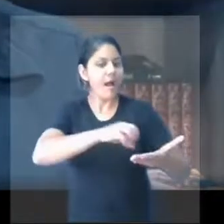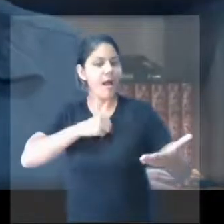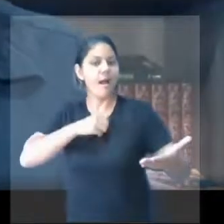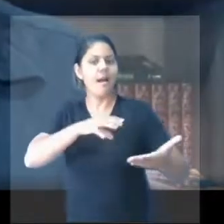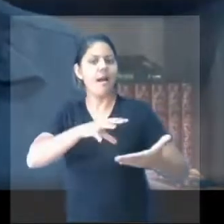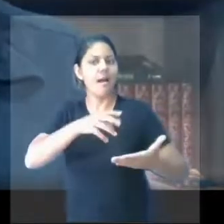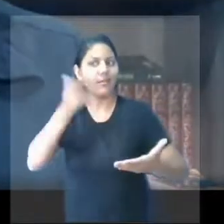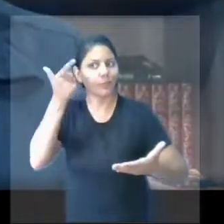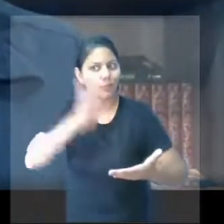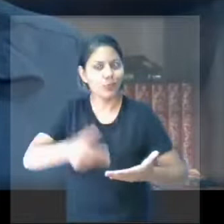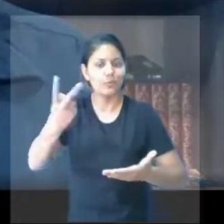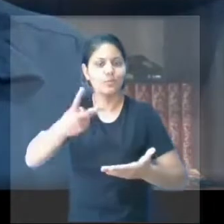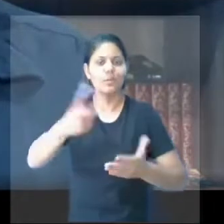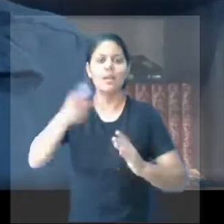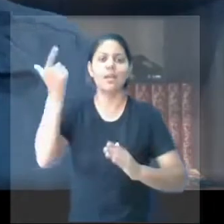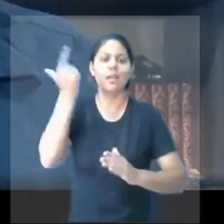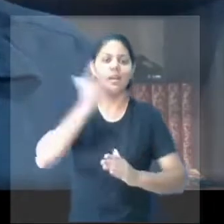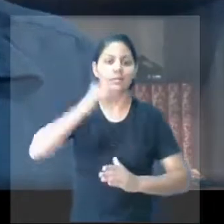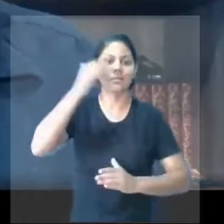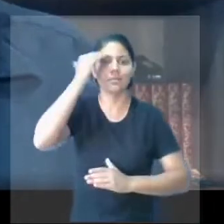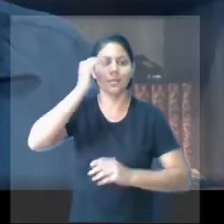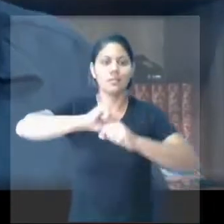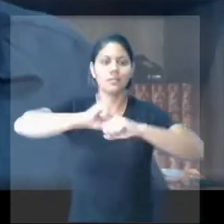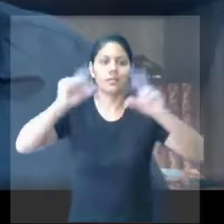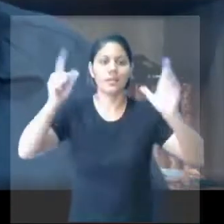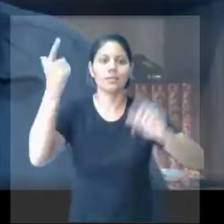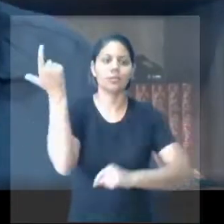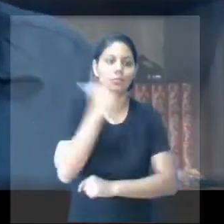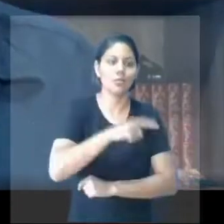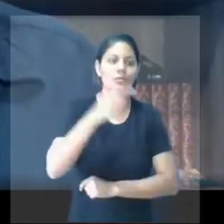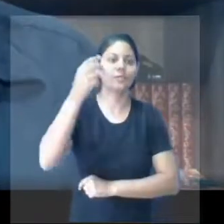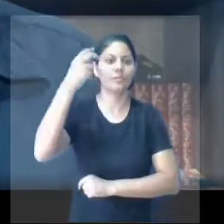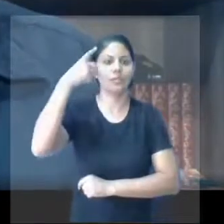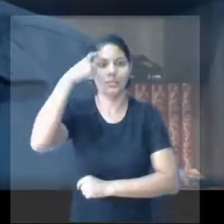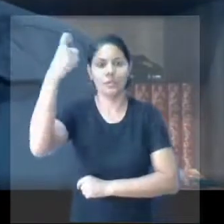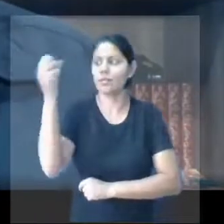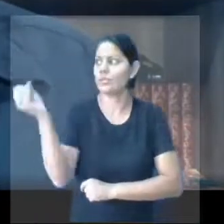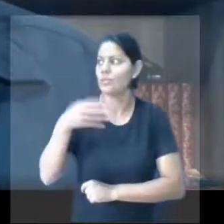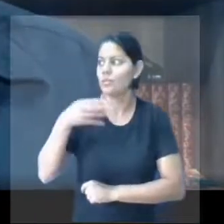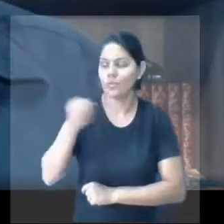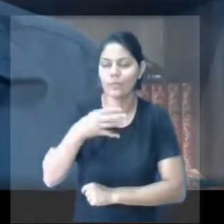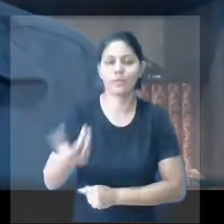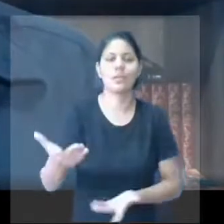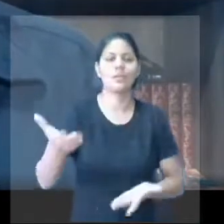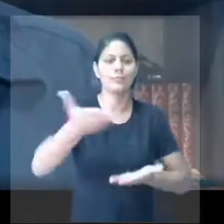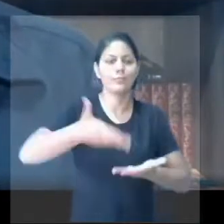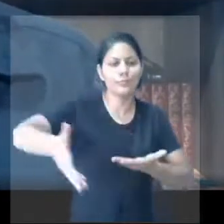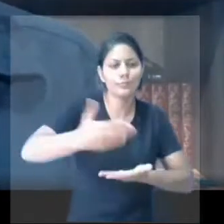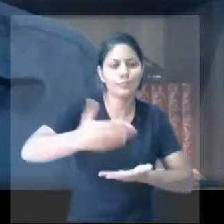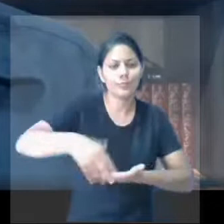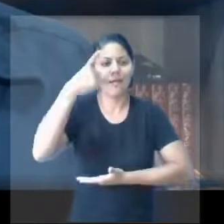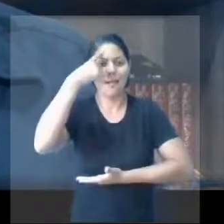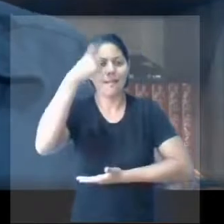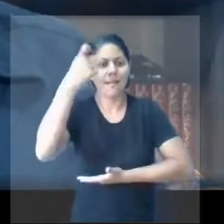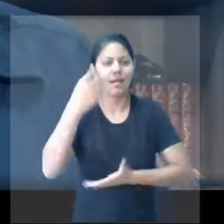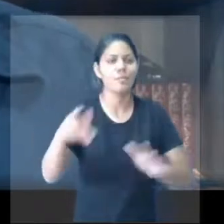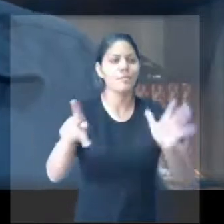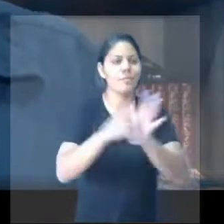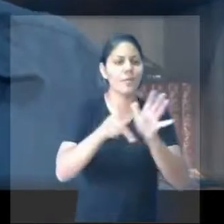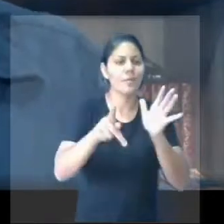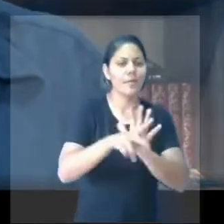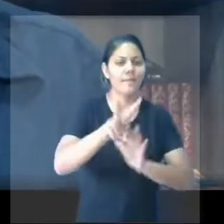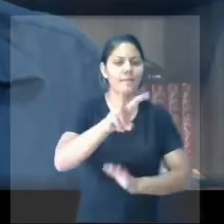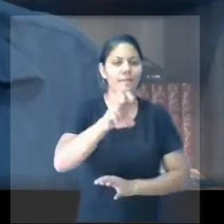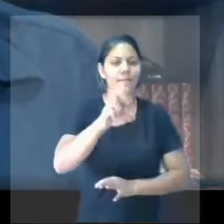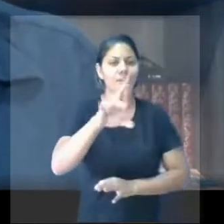novas ideias e evoluir com o passar do tempo. Várias vezes a Eneida de Virgílio que você vai ter sempre experiência diferente e